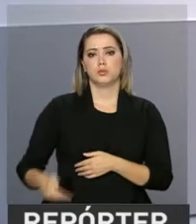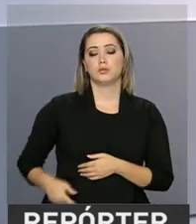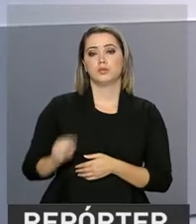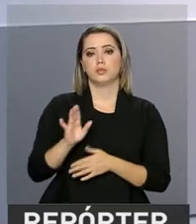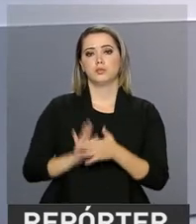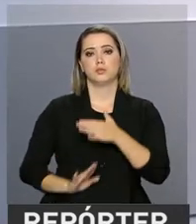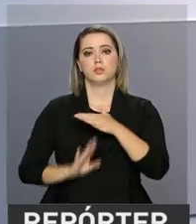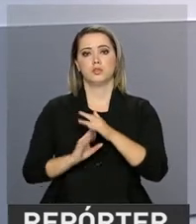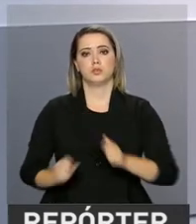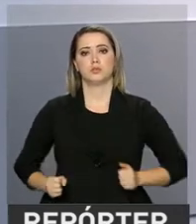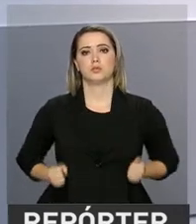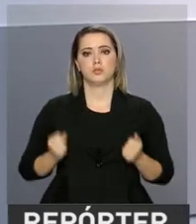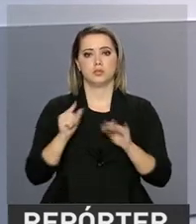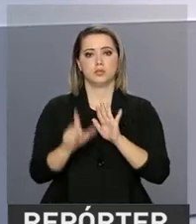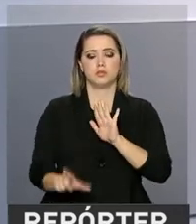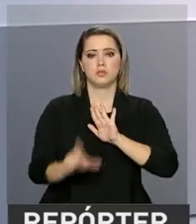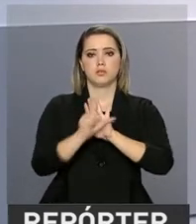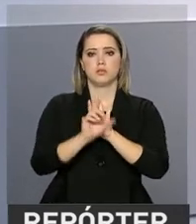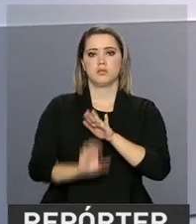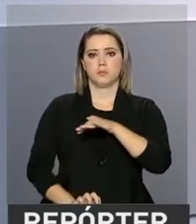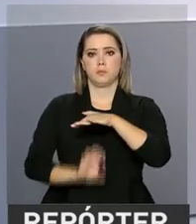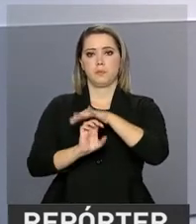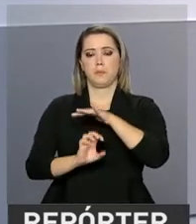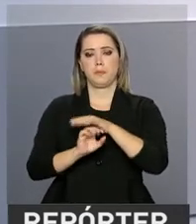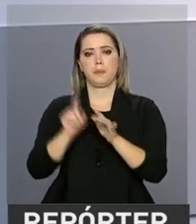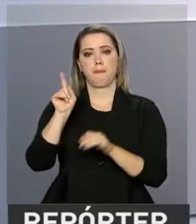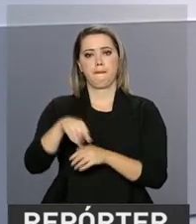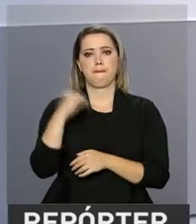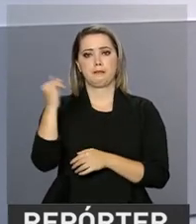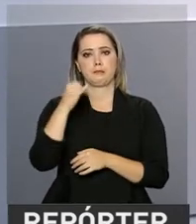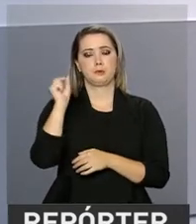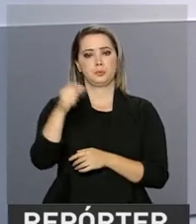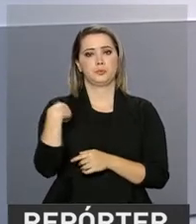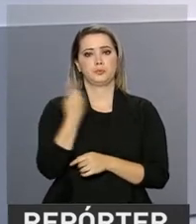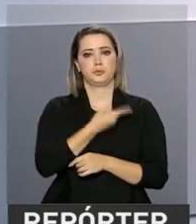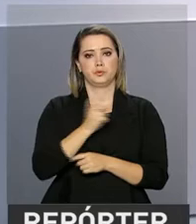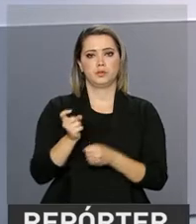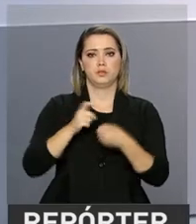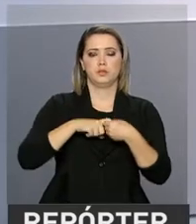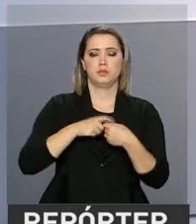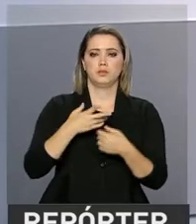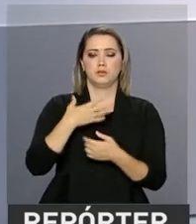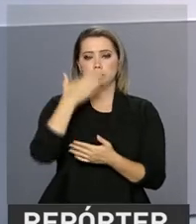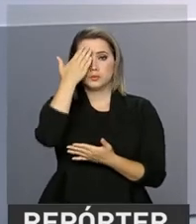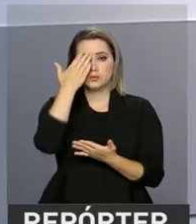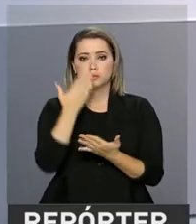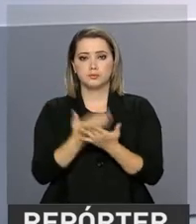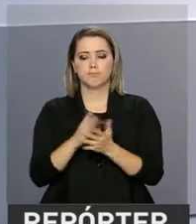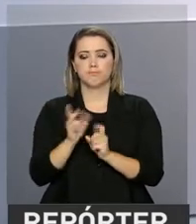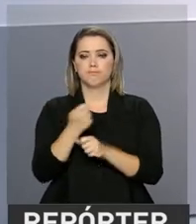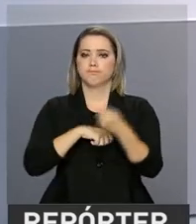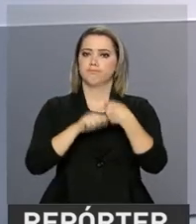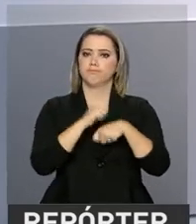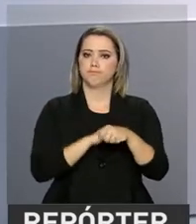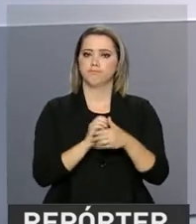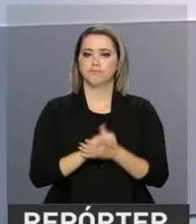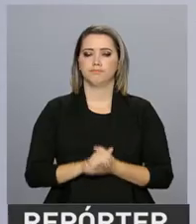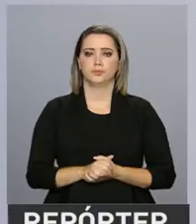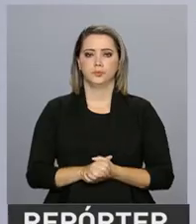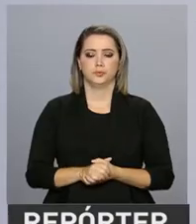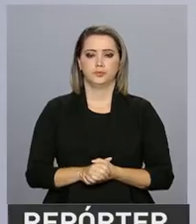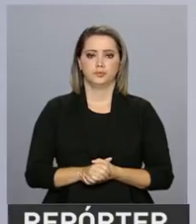teto de gastos ea lei das estatais como fundamentais nessa retomada do otimismo o cenário econômico